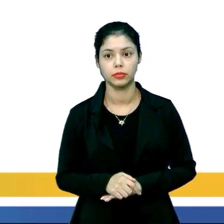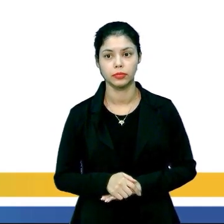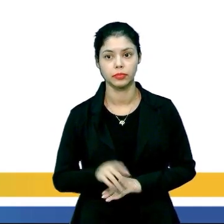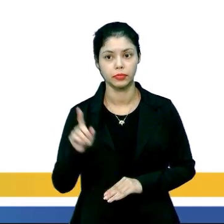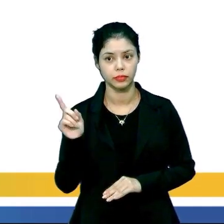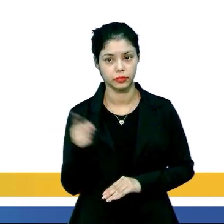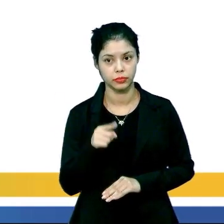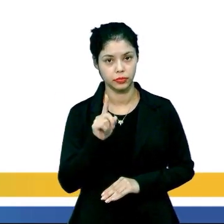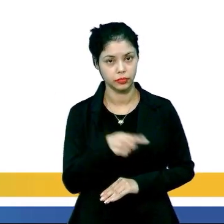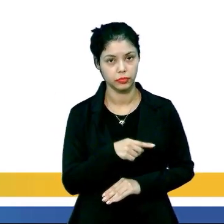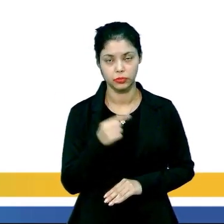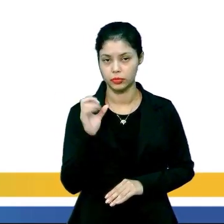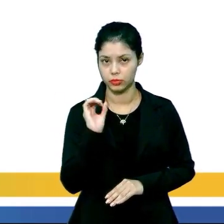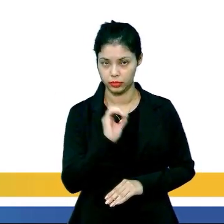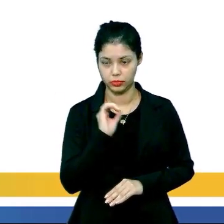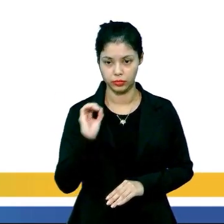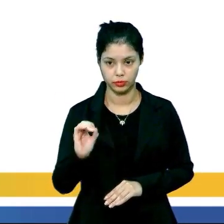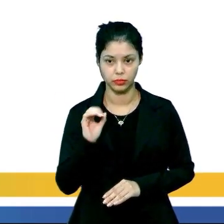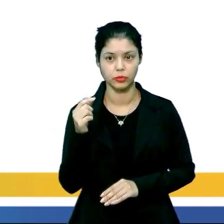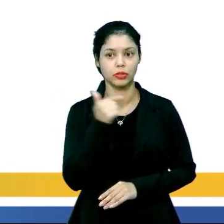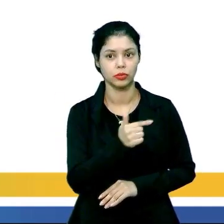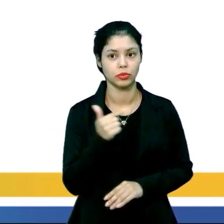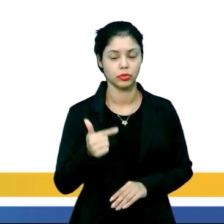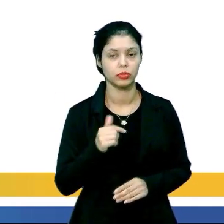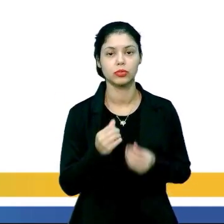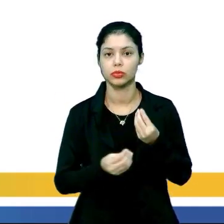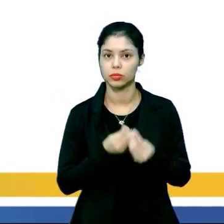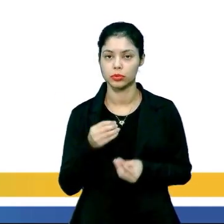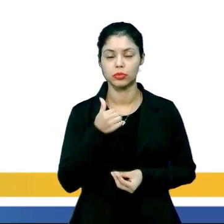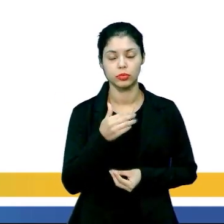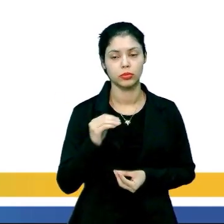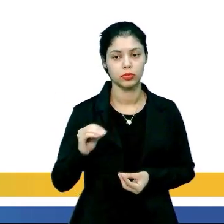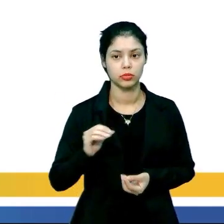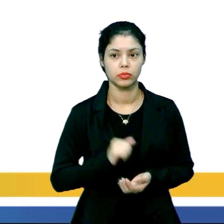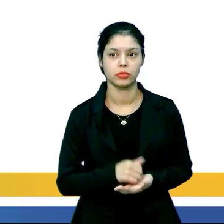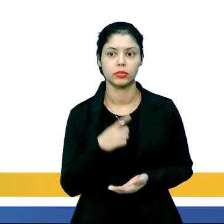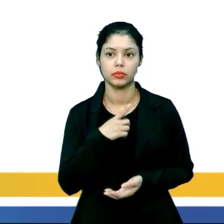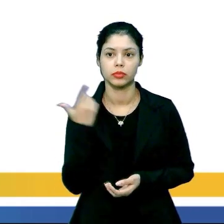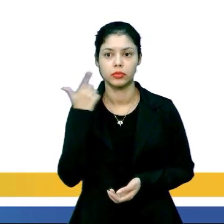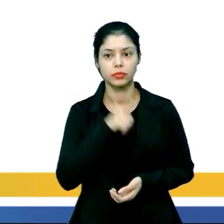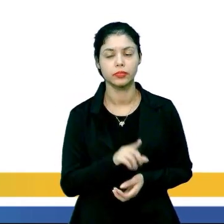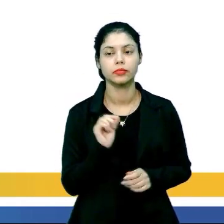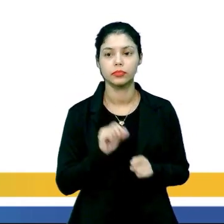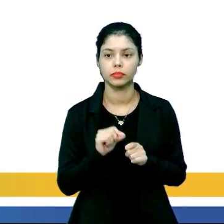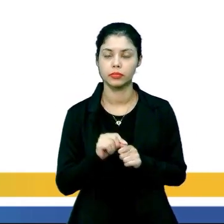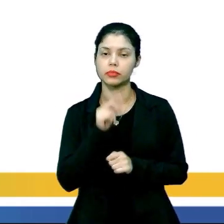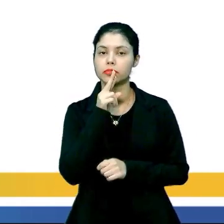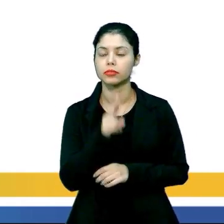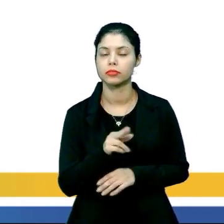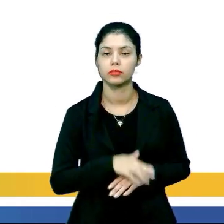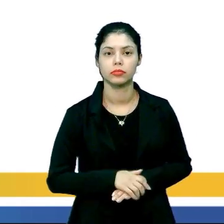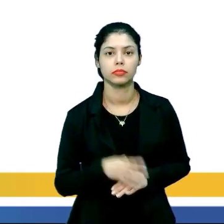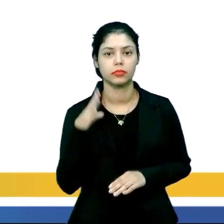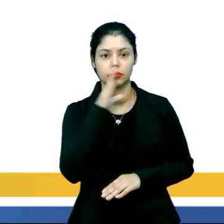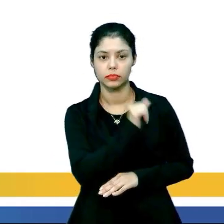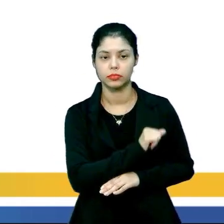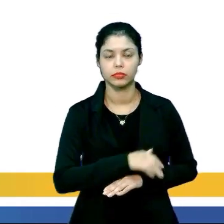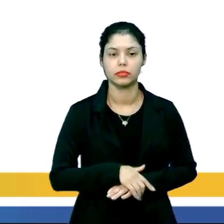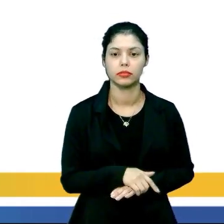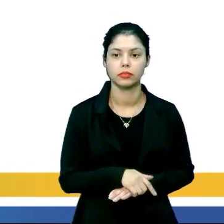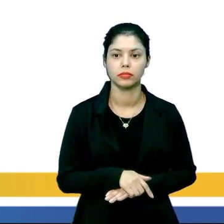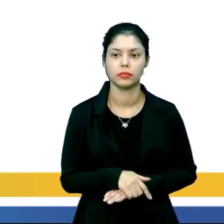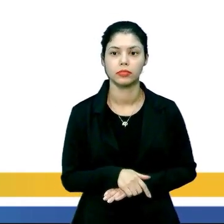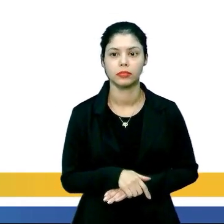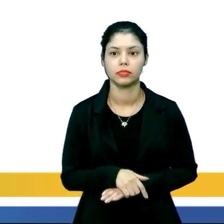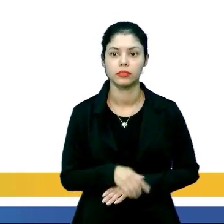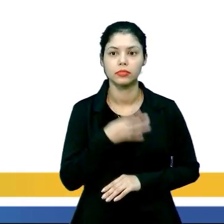Cortando os dois zeros aí, tanto do 22 mil quanto do 100, nós conseguimos fazer um cálculo de forma mais rápida.